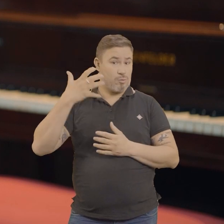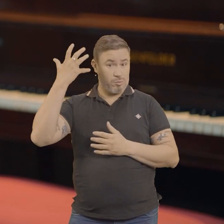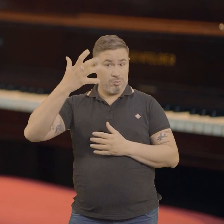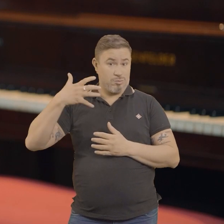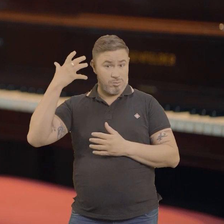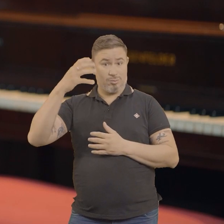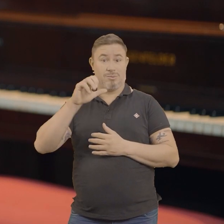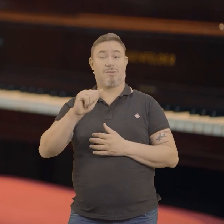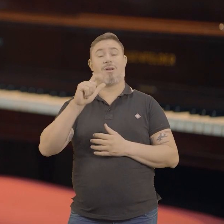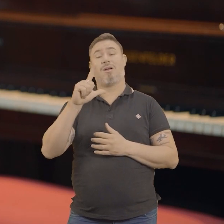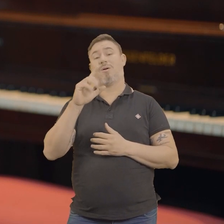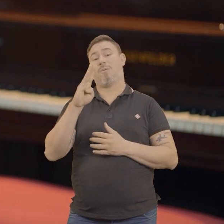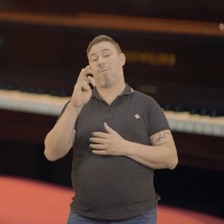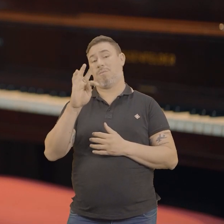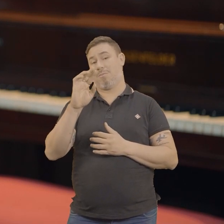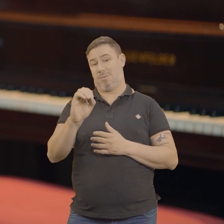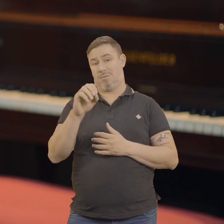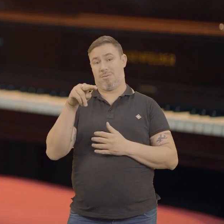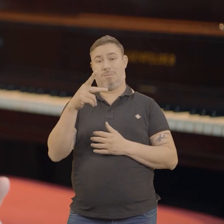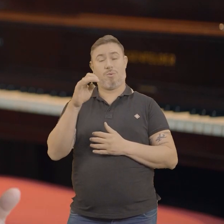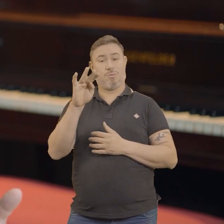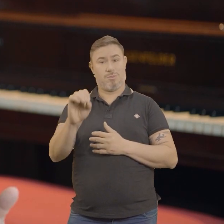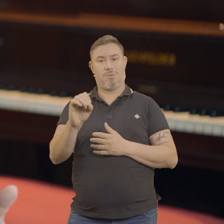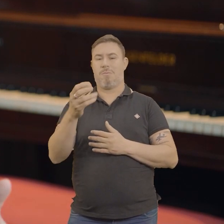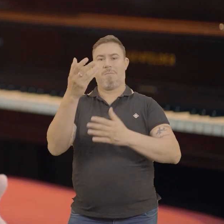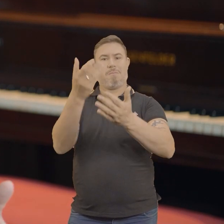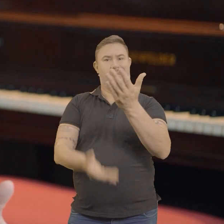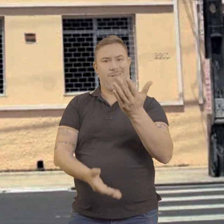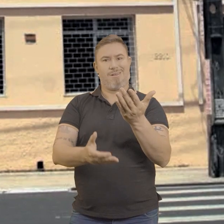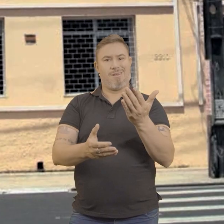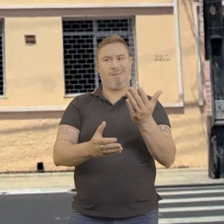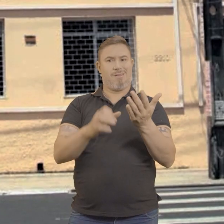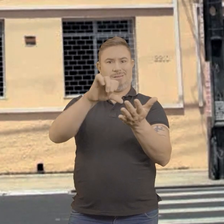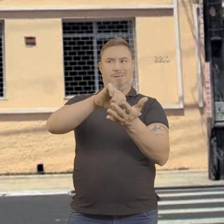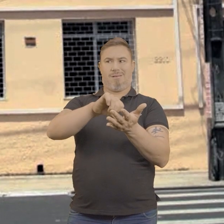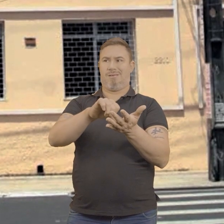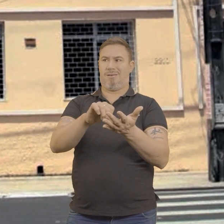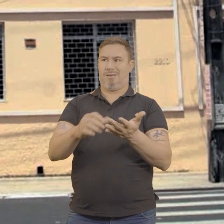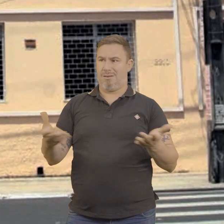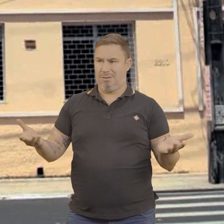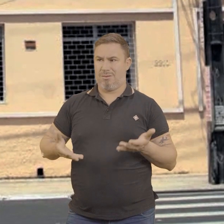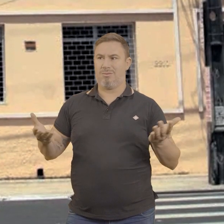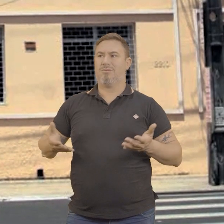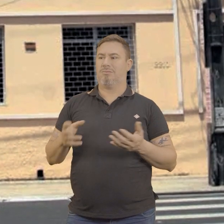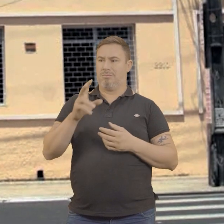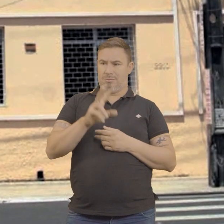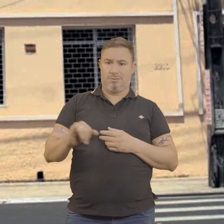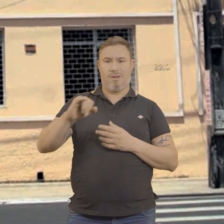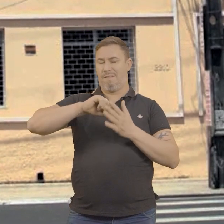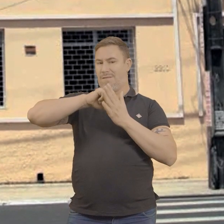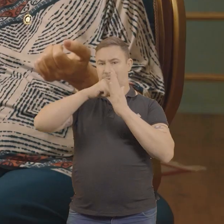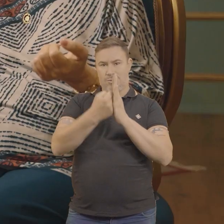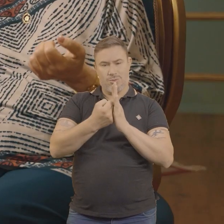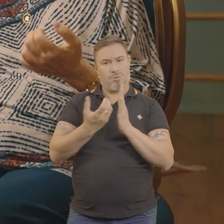de Música Alberto Nepomuceno perder a sua sede. O Conservatório de Música Alberto Nepomuceno